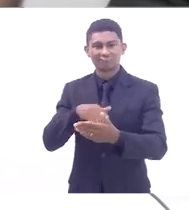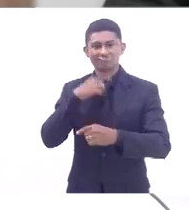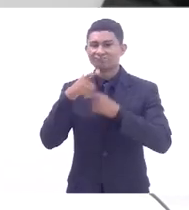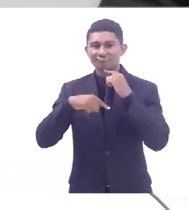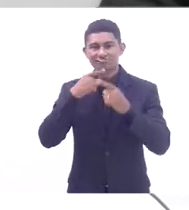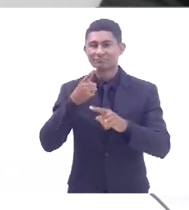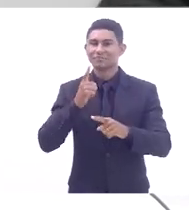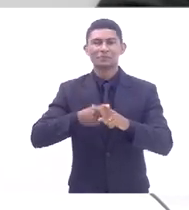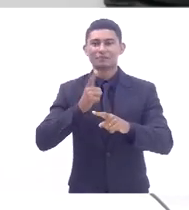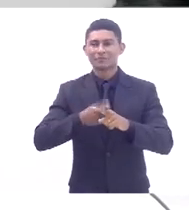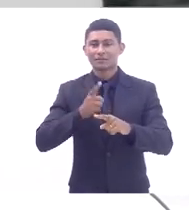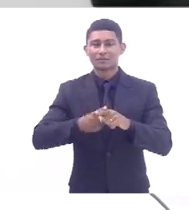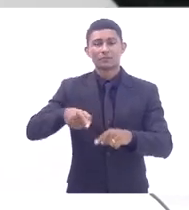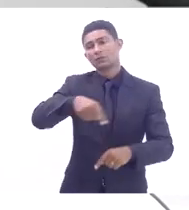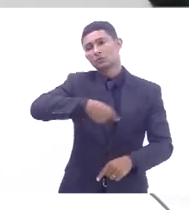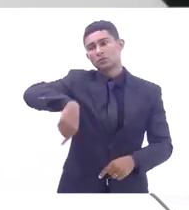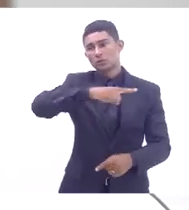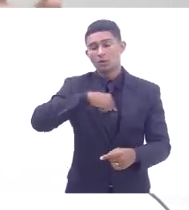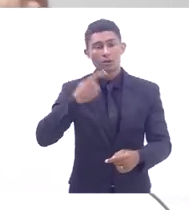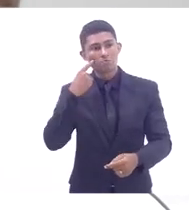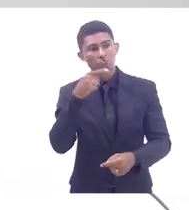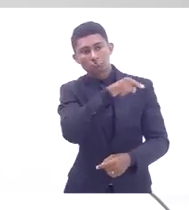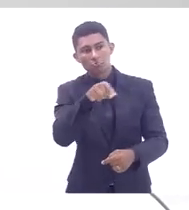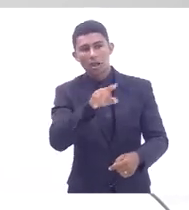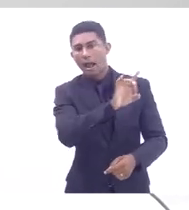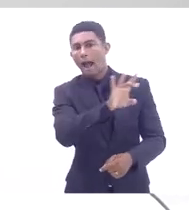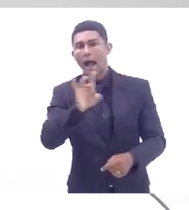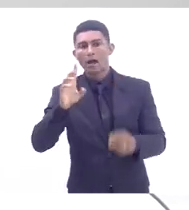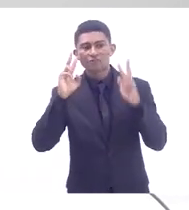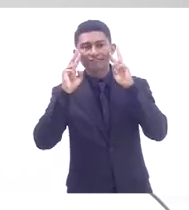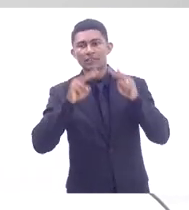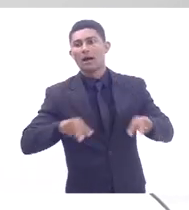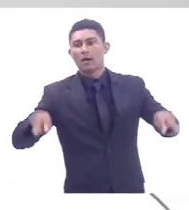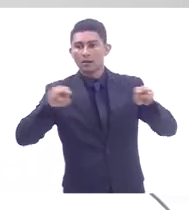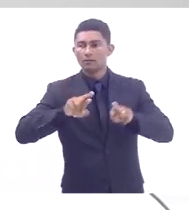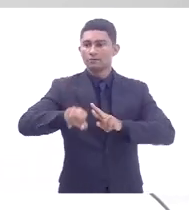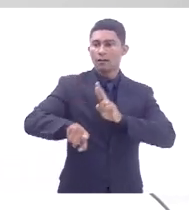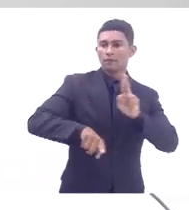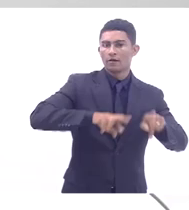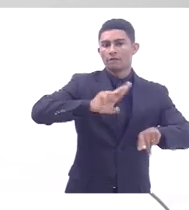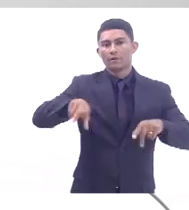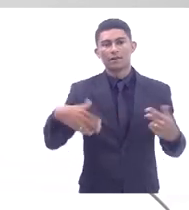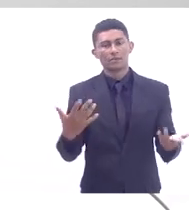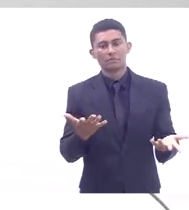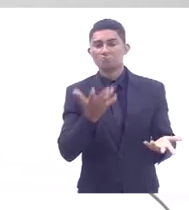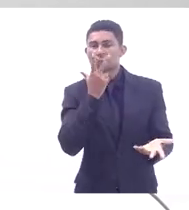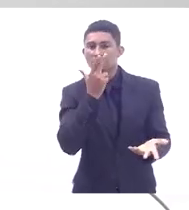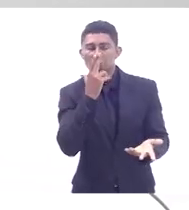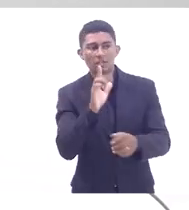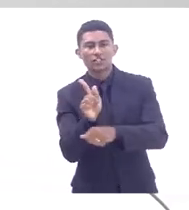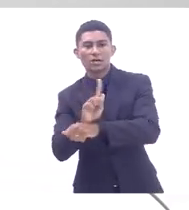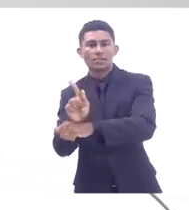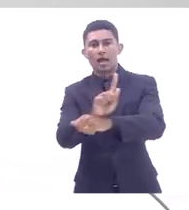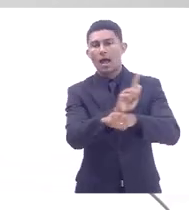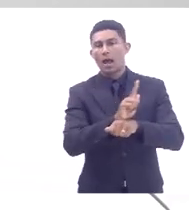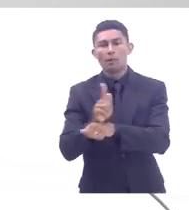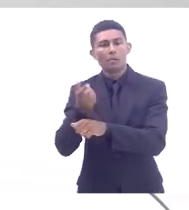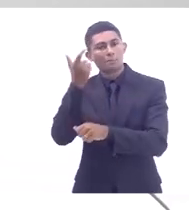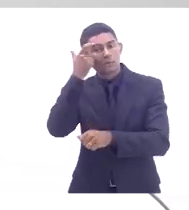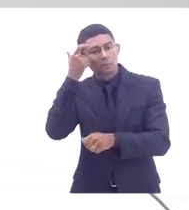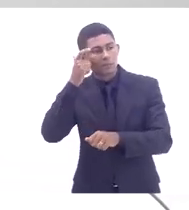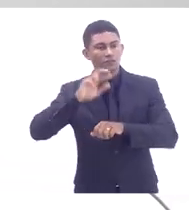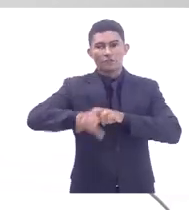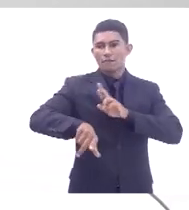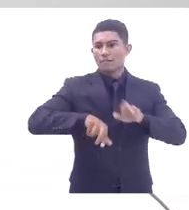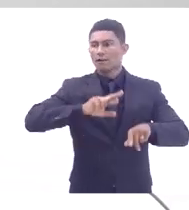e tratando de concepções diferentes visões diferente formas de entender a gestão da Universidade de maneira diferente quando temos aqui na nossas